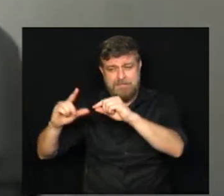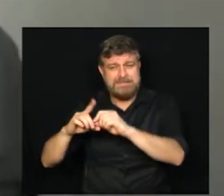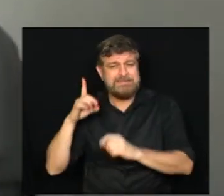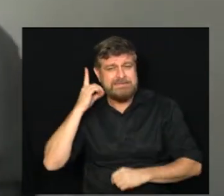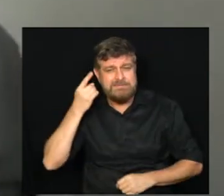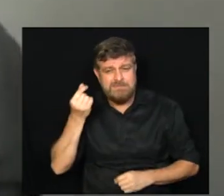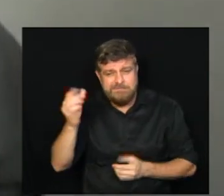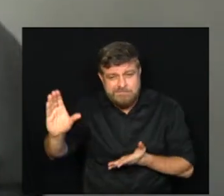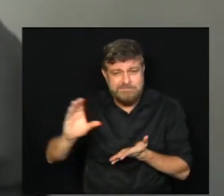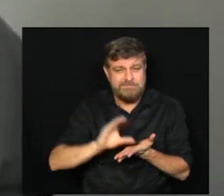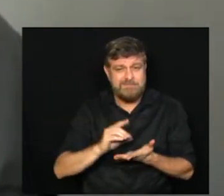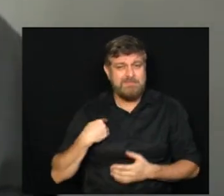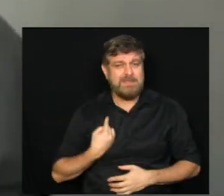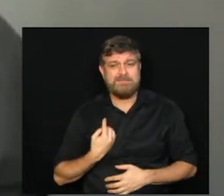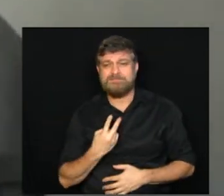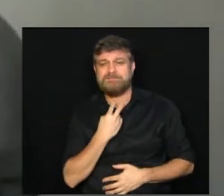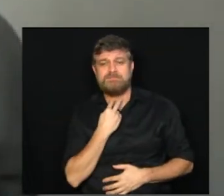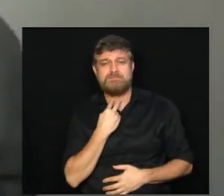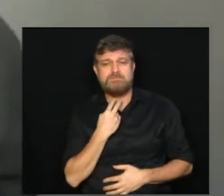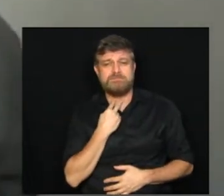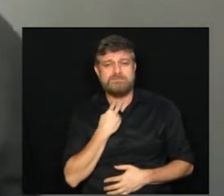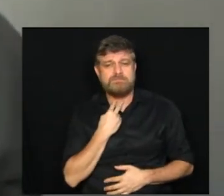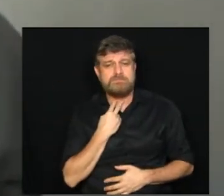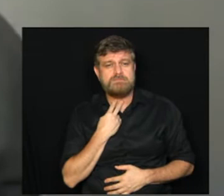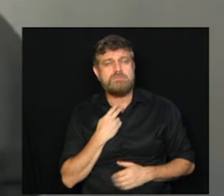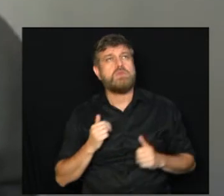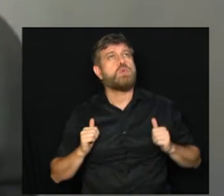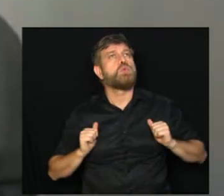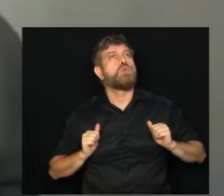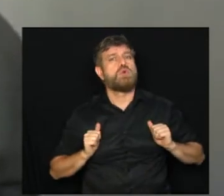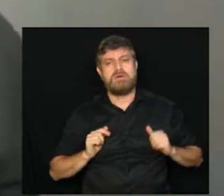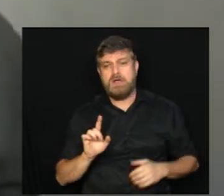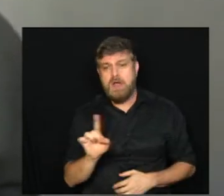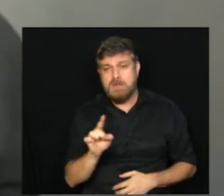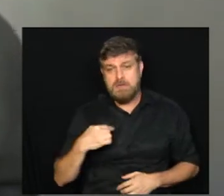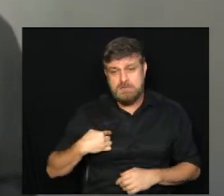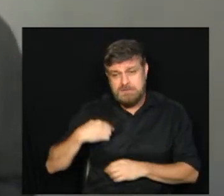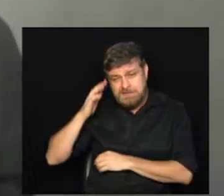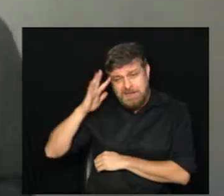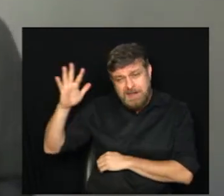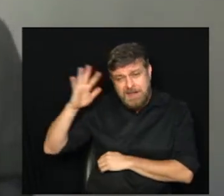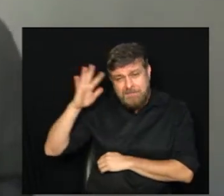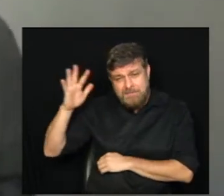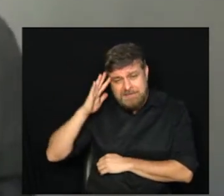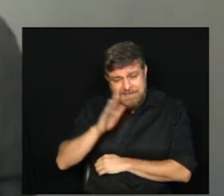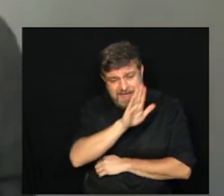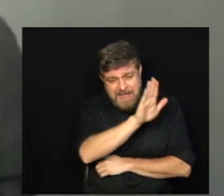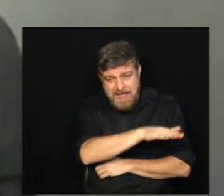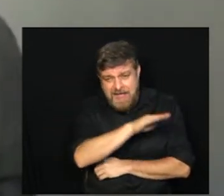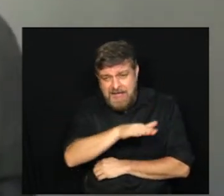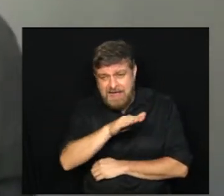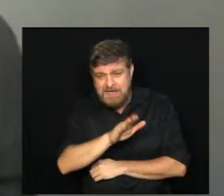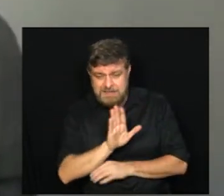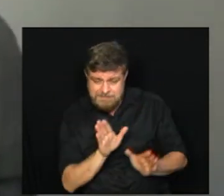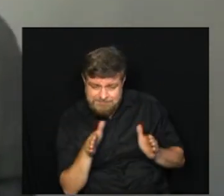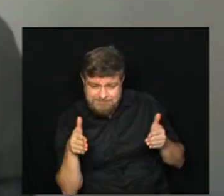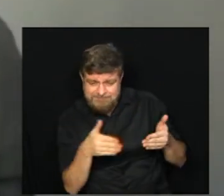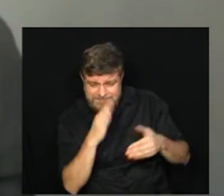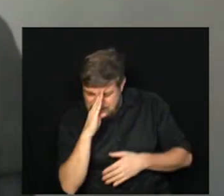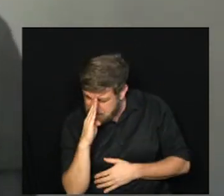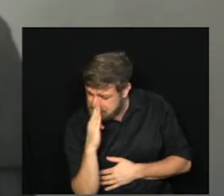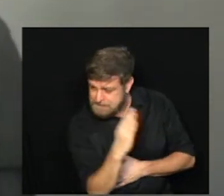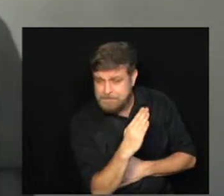não pode realmente deixar de pensar na prioridade absoluta como um plano de governo, né? Como